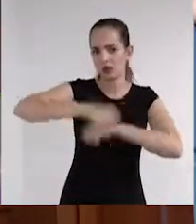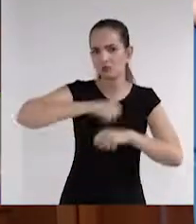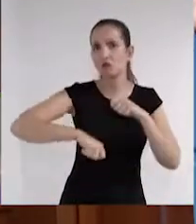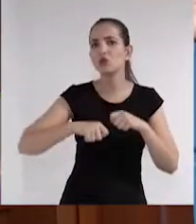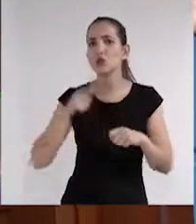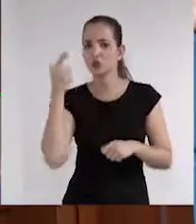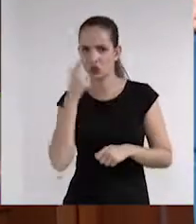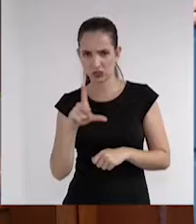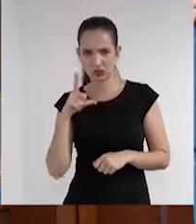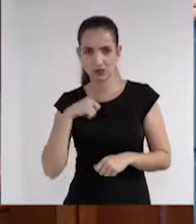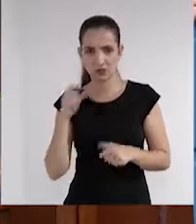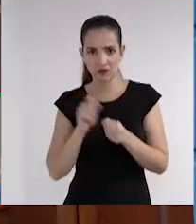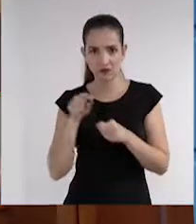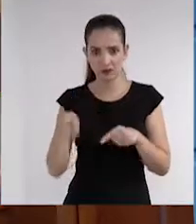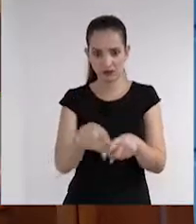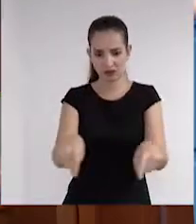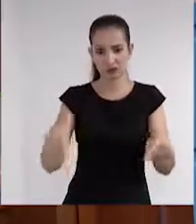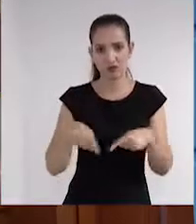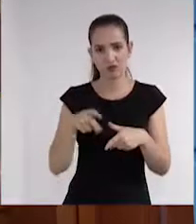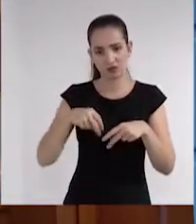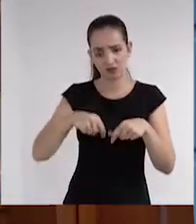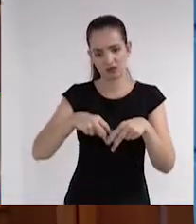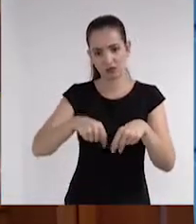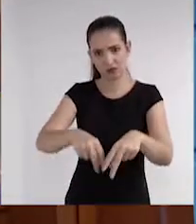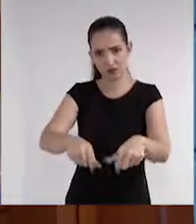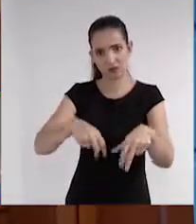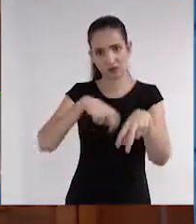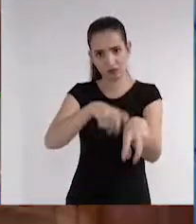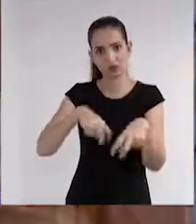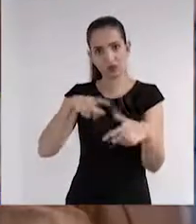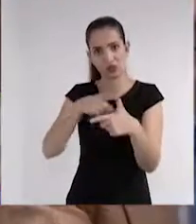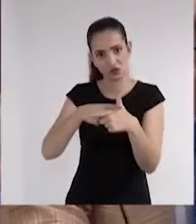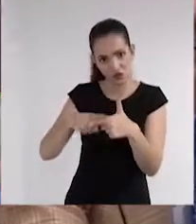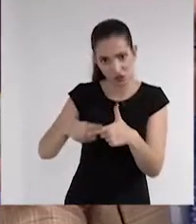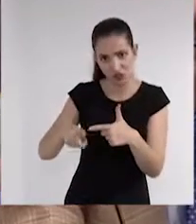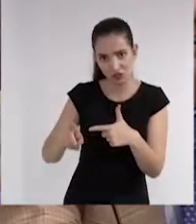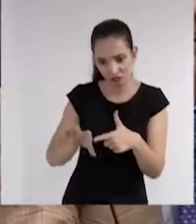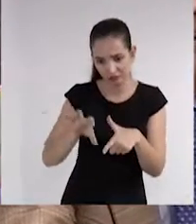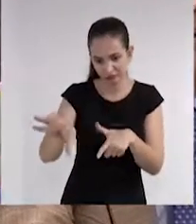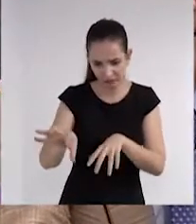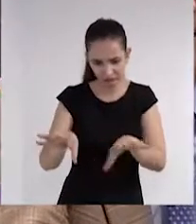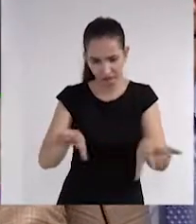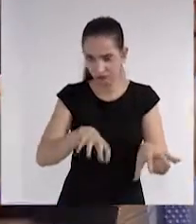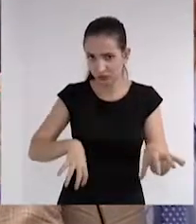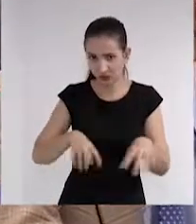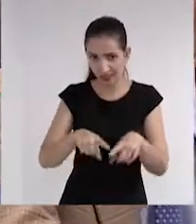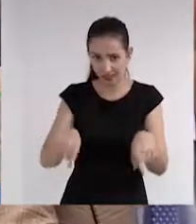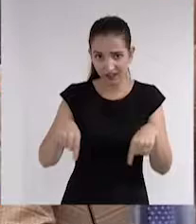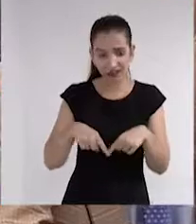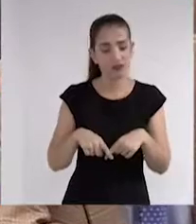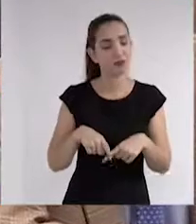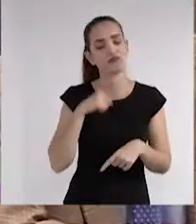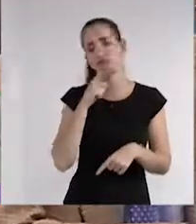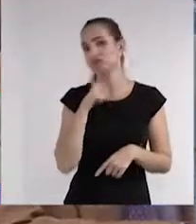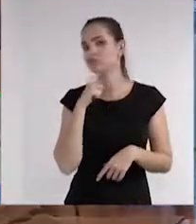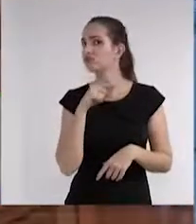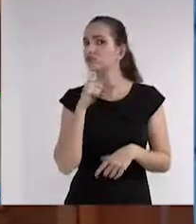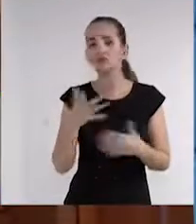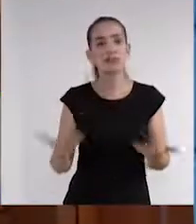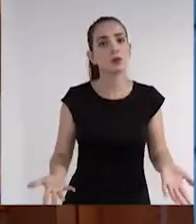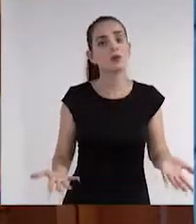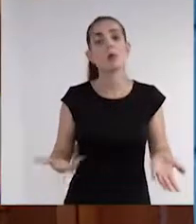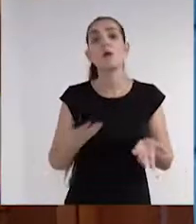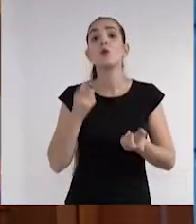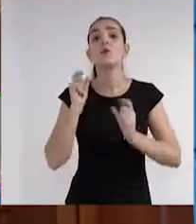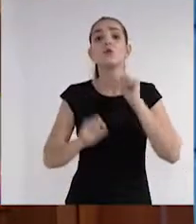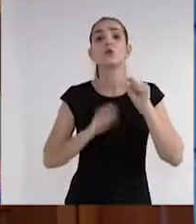reforma agrária lá, deputado Zé Teixeira? Não seria. Não seria. E aí o senhor acha que